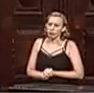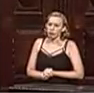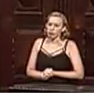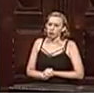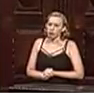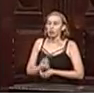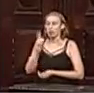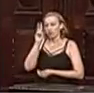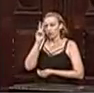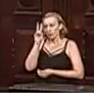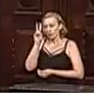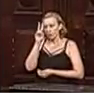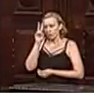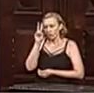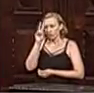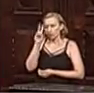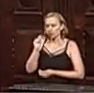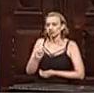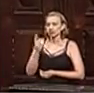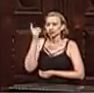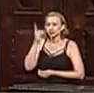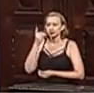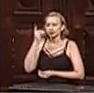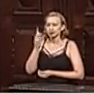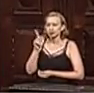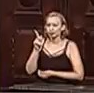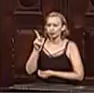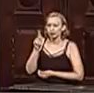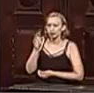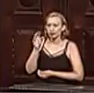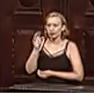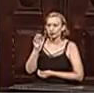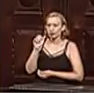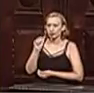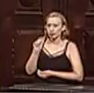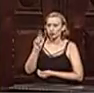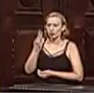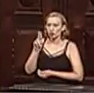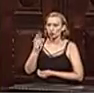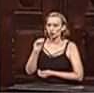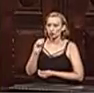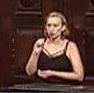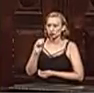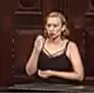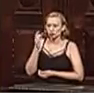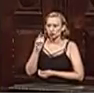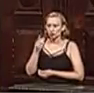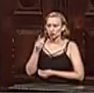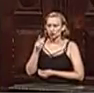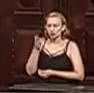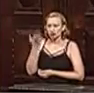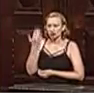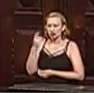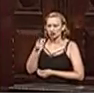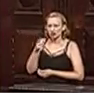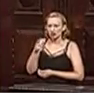Me lembro, deputado Paulo Ramos, que na ocasião, Vossa Excelência era deputado federal